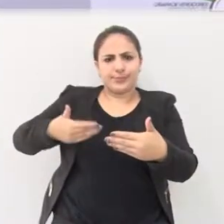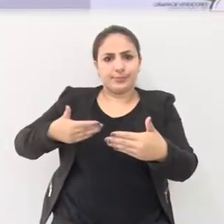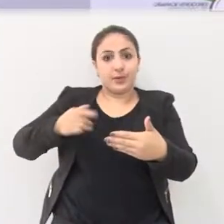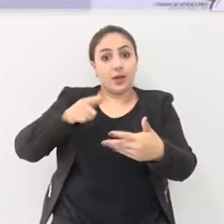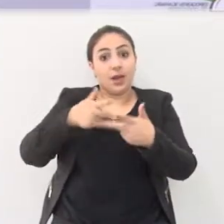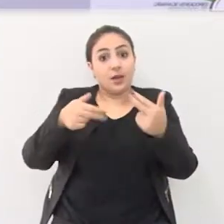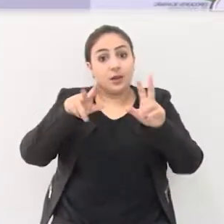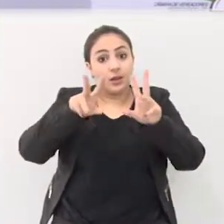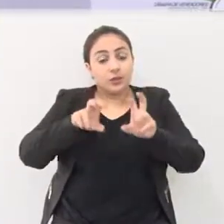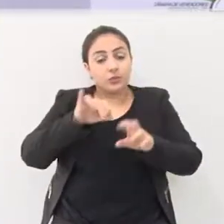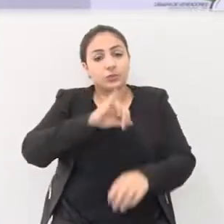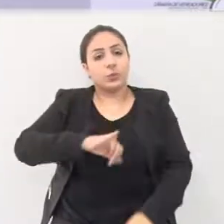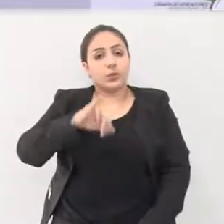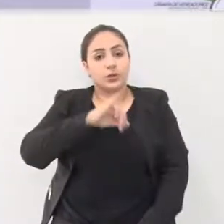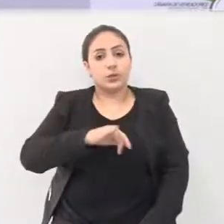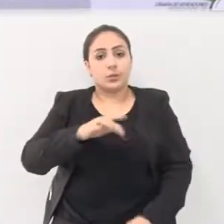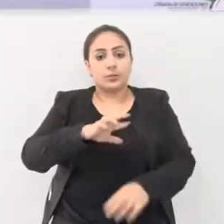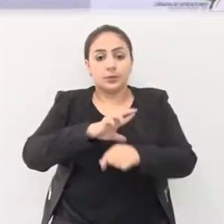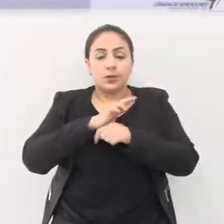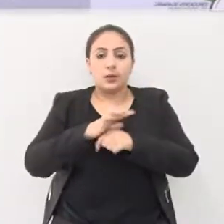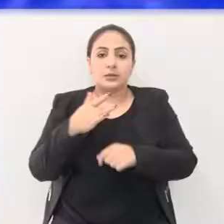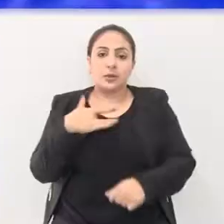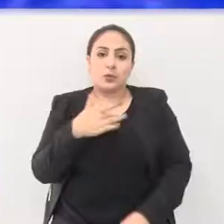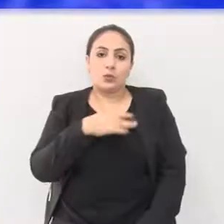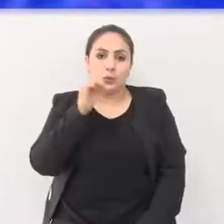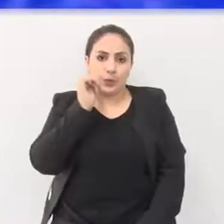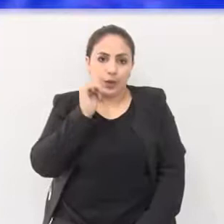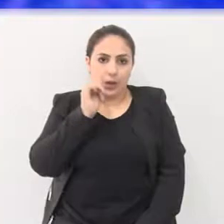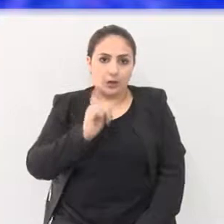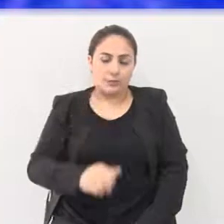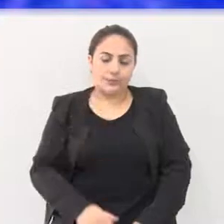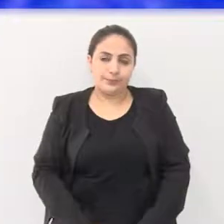questões fundamentais para garantir a saúde da mulher.